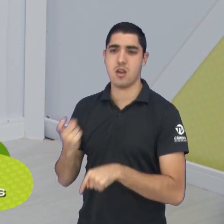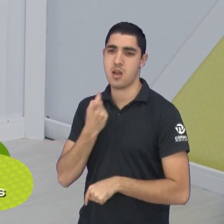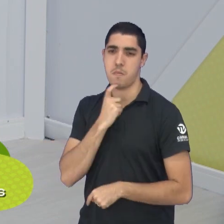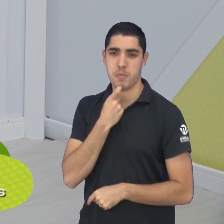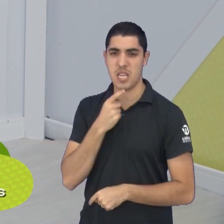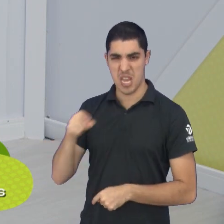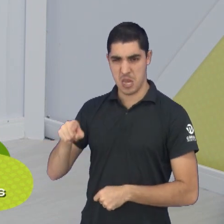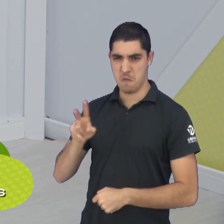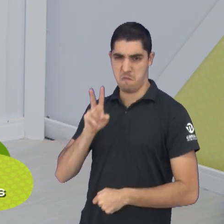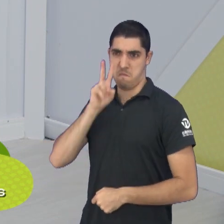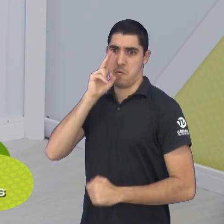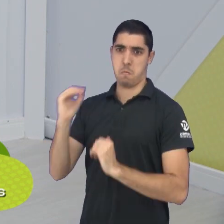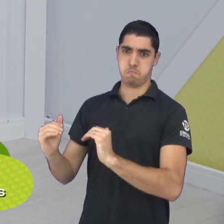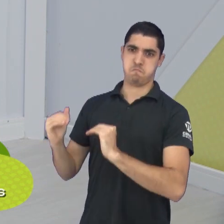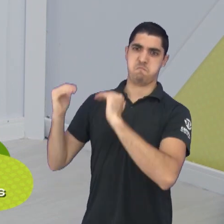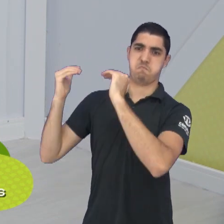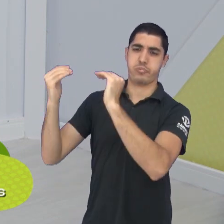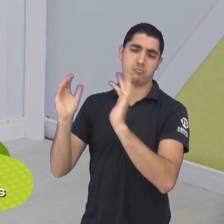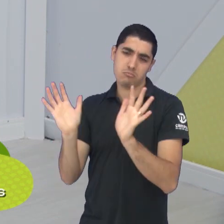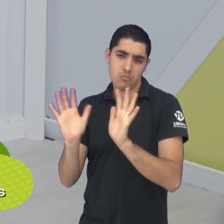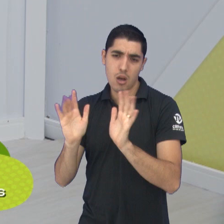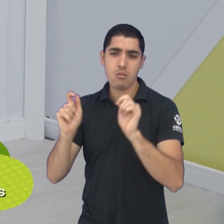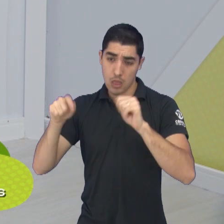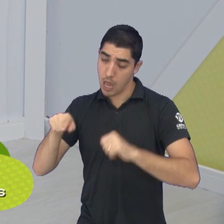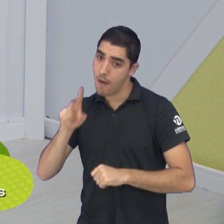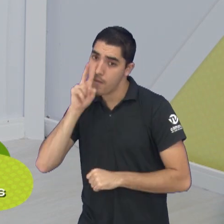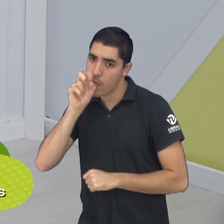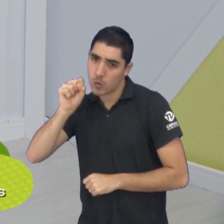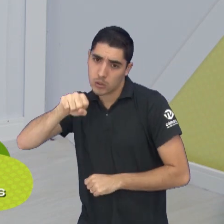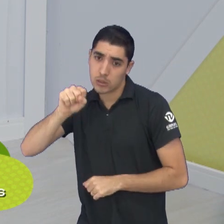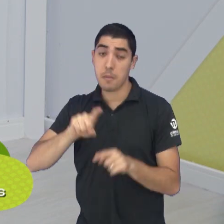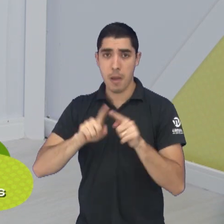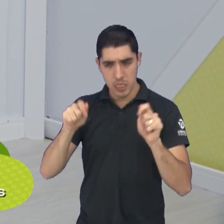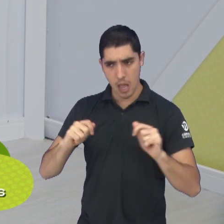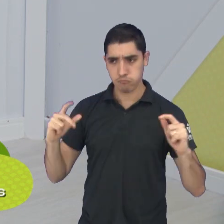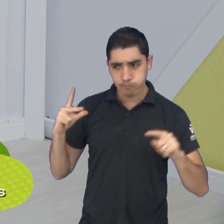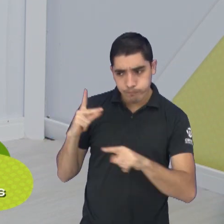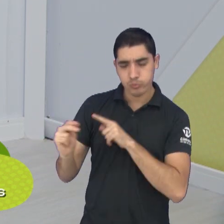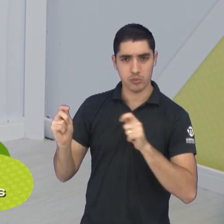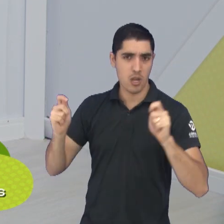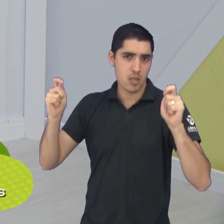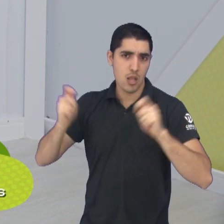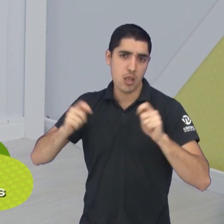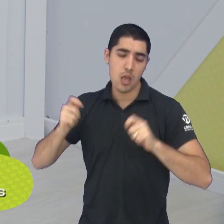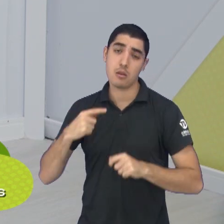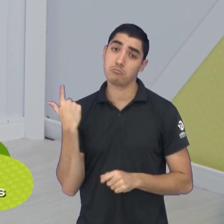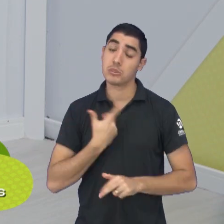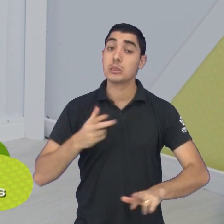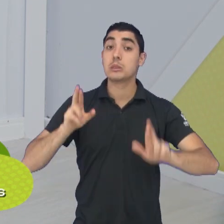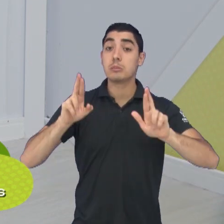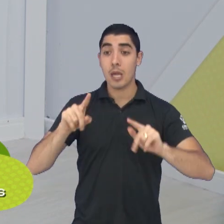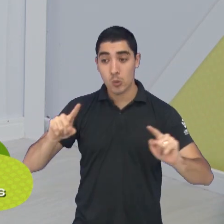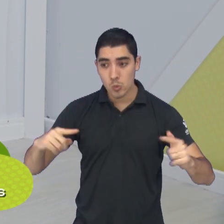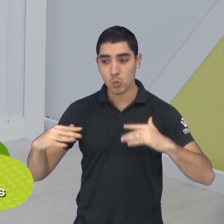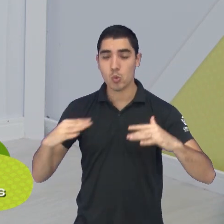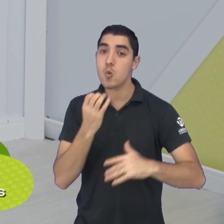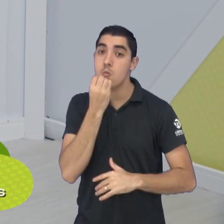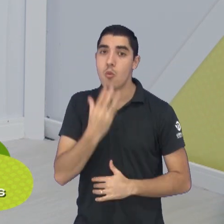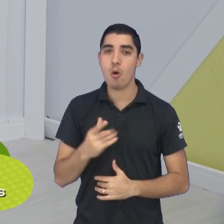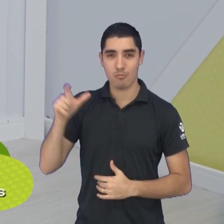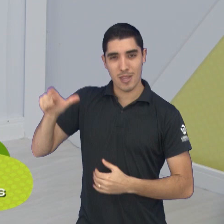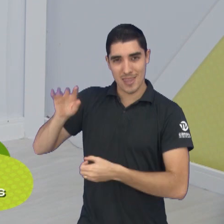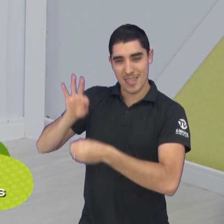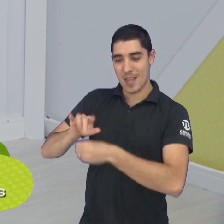bicho-papão não, é sim uma equipe forte, vai jogar em casa, mas dá para vencer e é isso que a gente espera, uma boa apresentação das meninas comandadas pelo